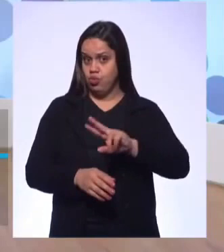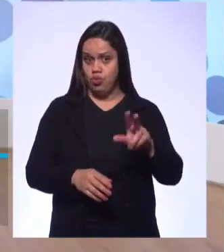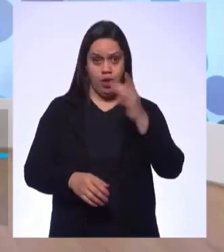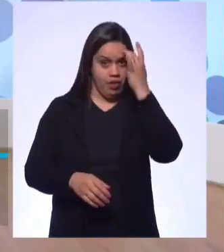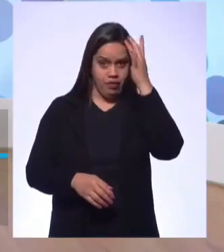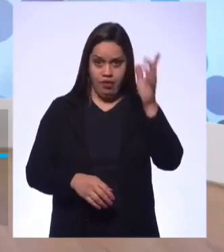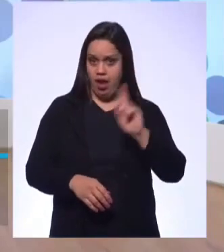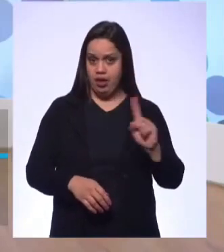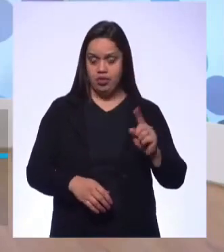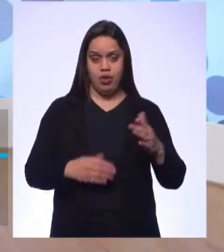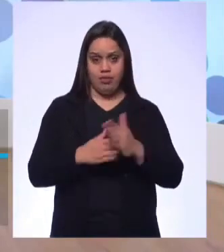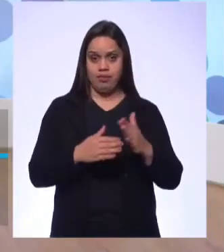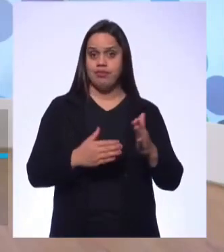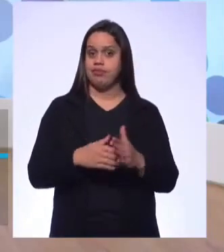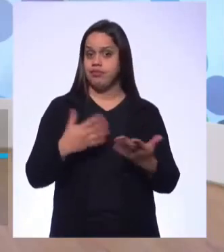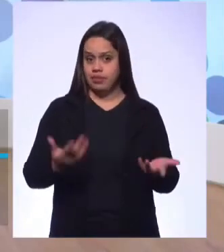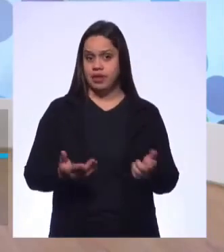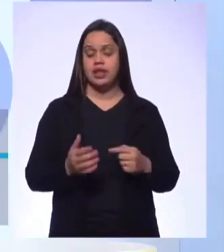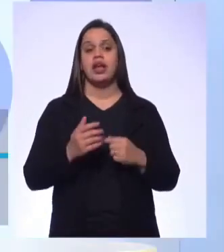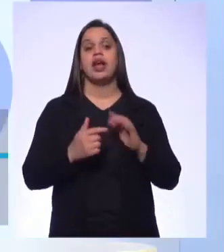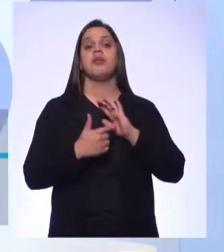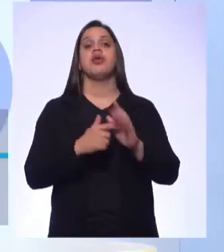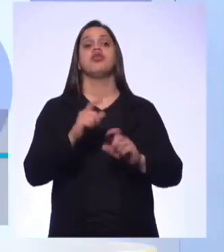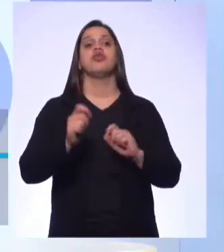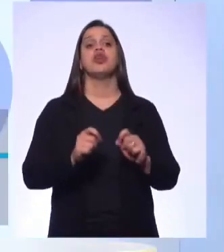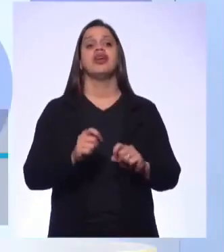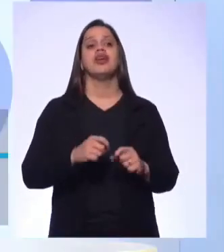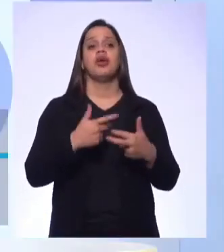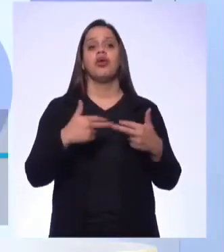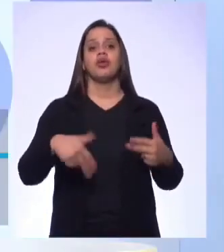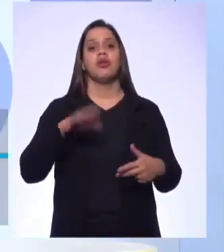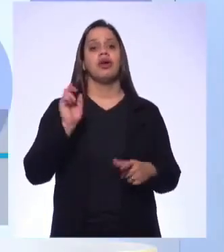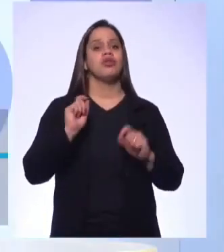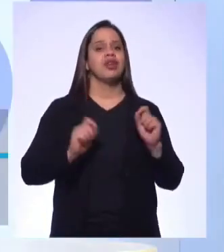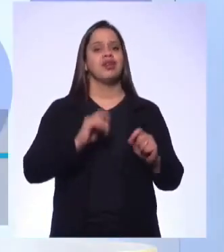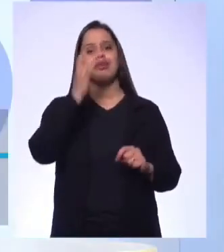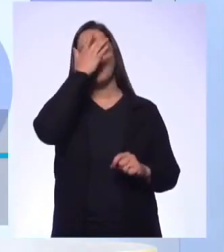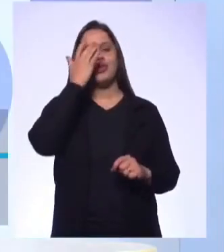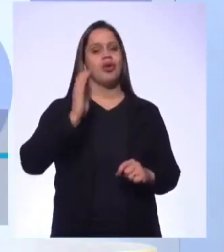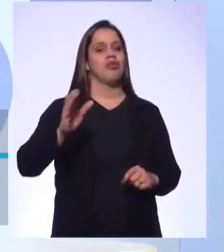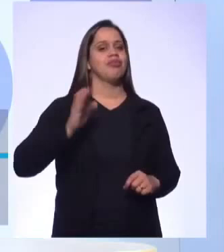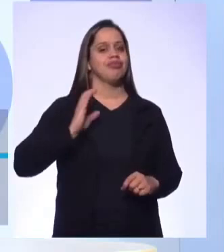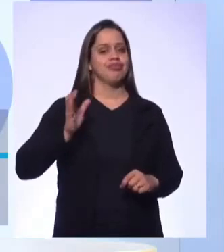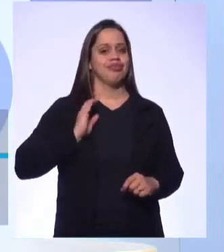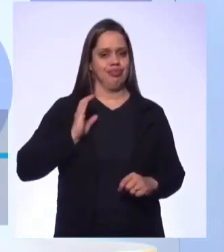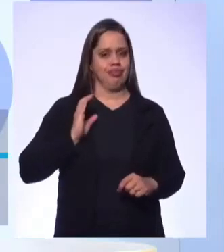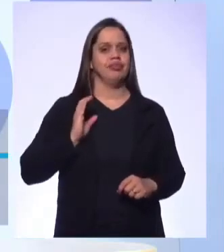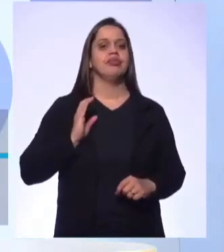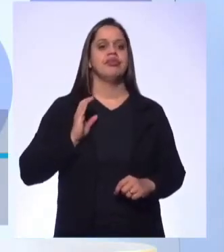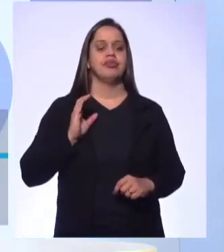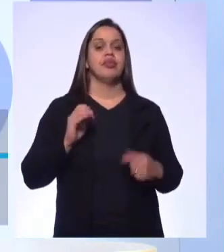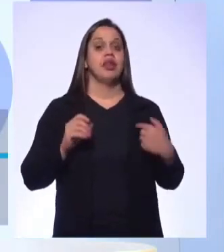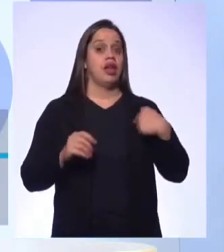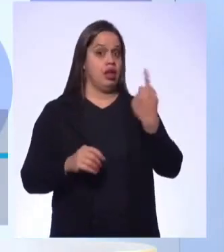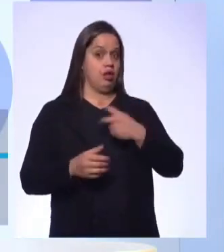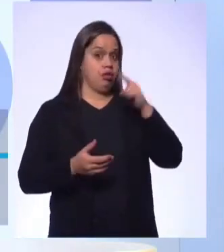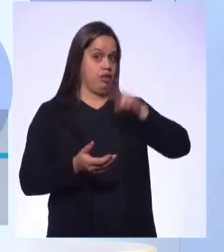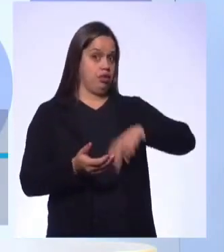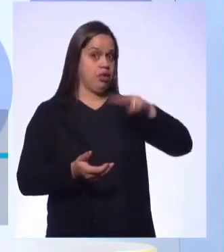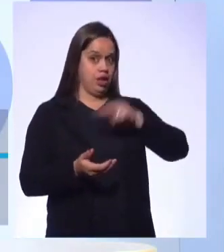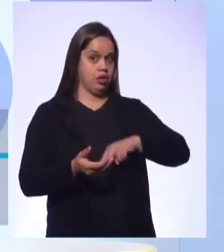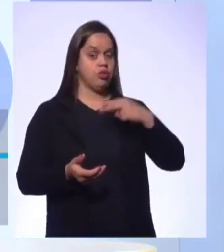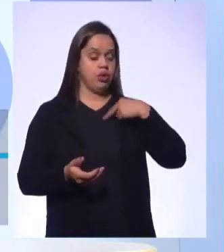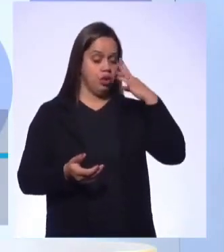seja limitado. E demonstra uma coisa mais elitizada. Então, a nossa leitura é